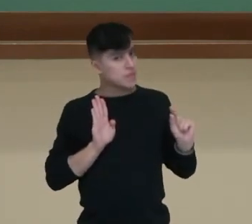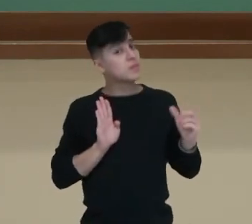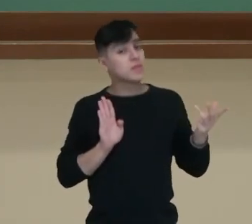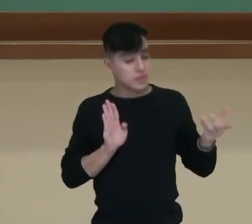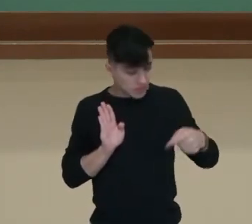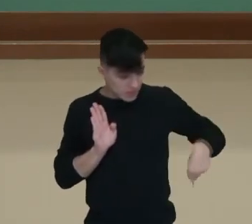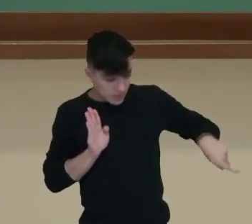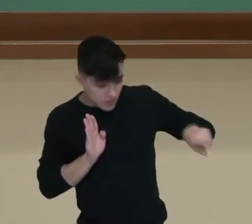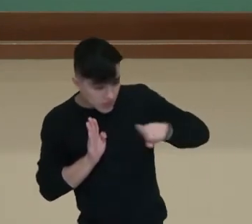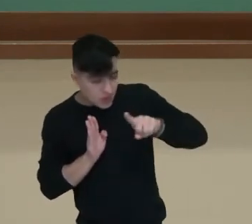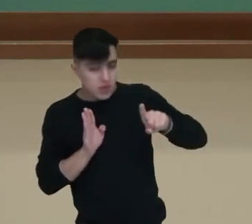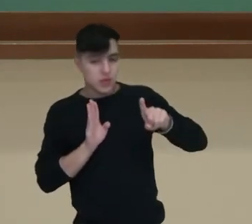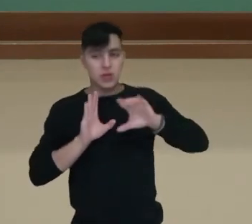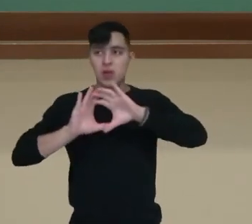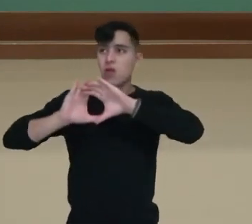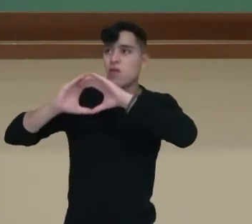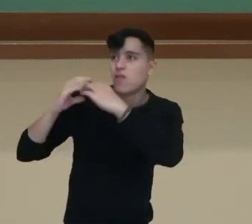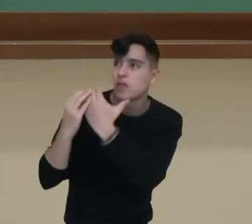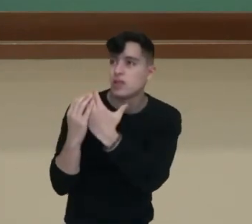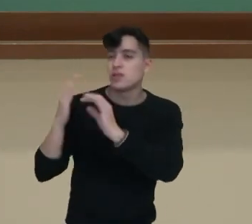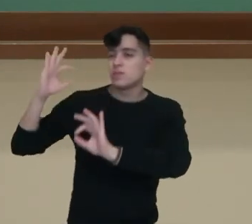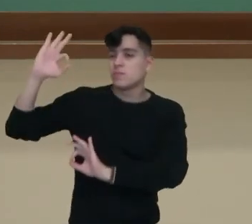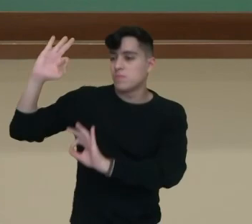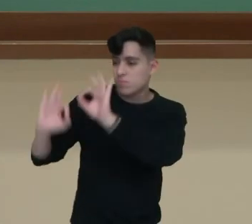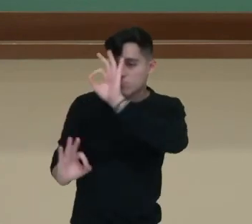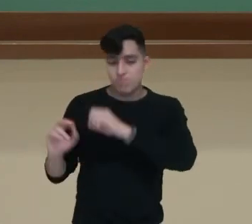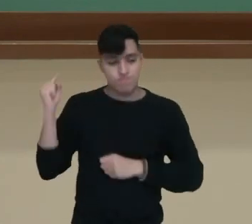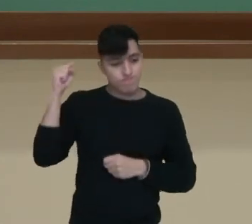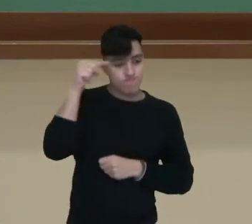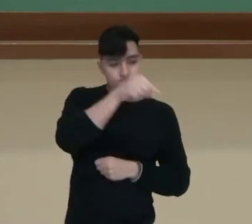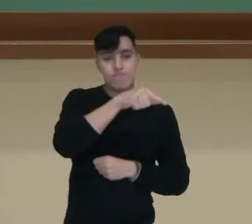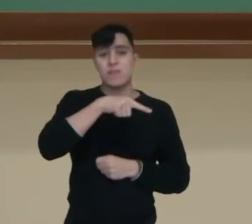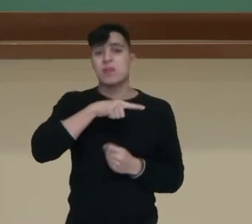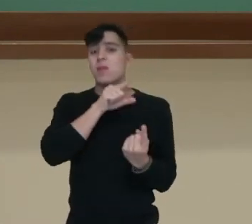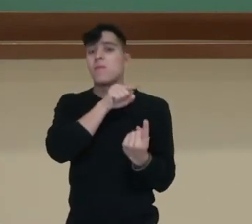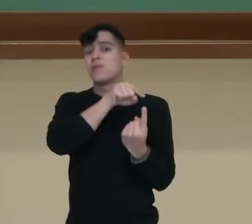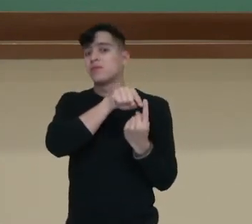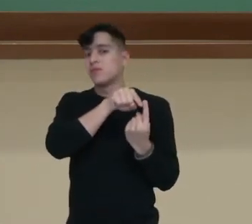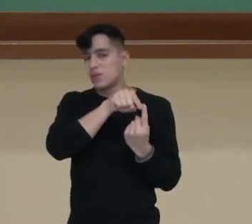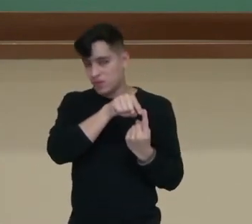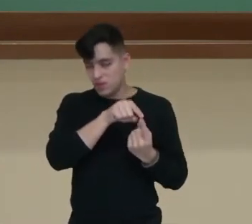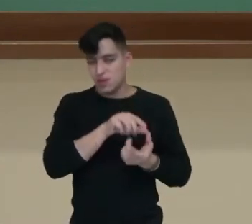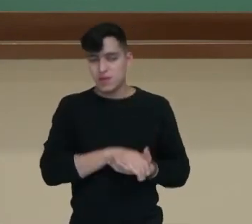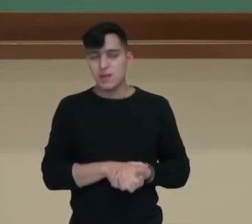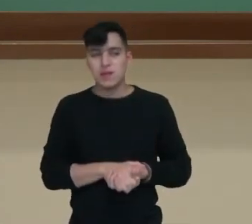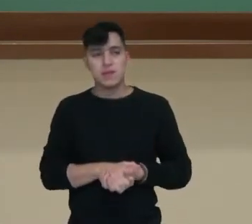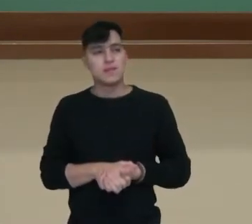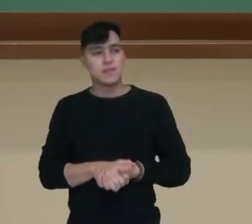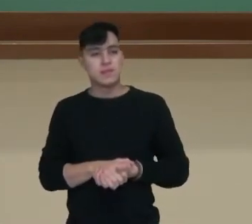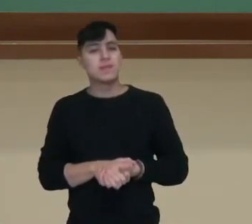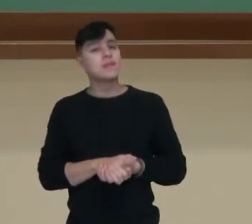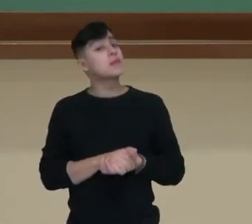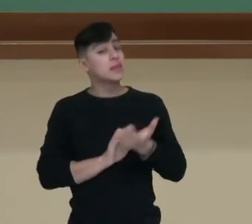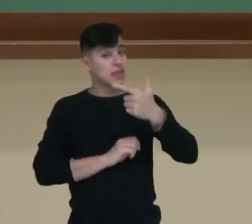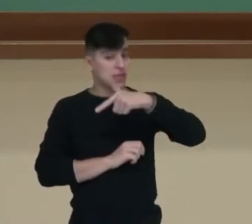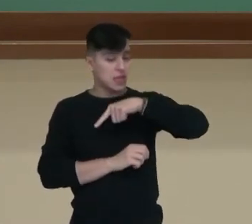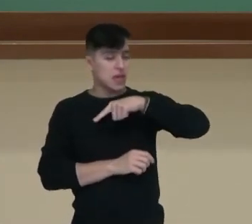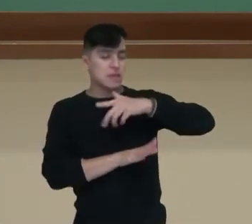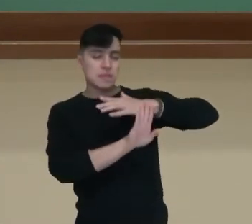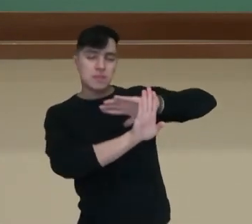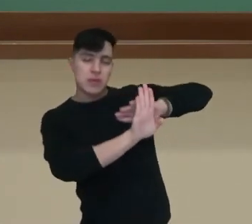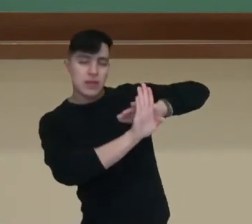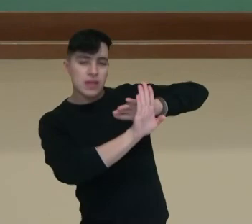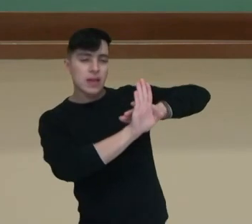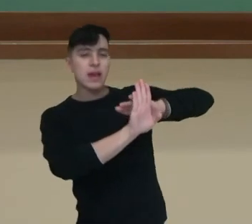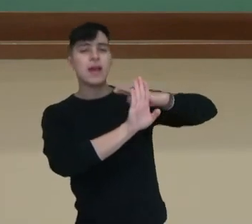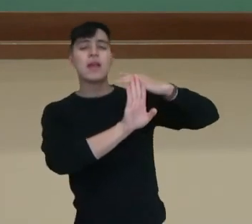São feitos por confederações, muitas vezes ela tem um objetivo ali, tem uma filosofia por trás, né,